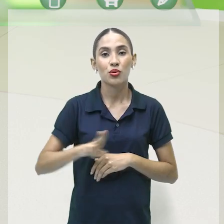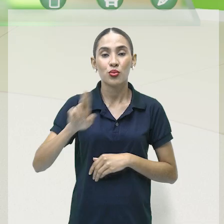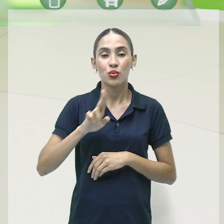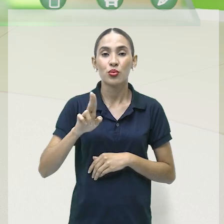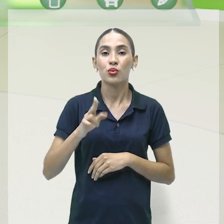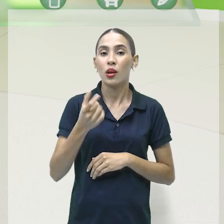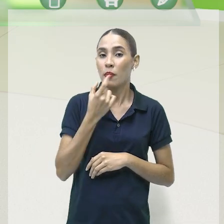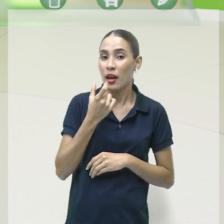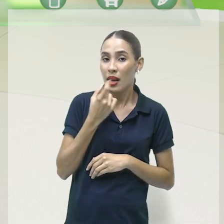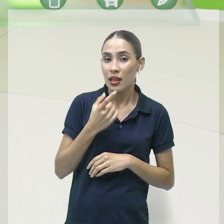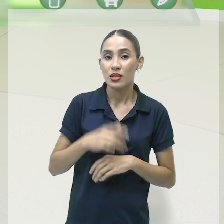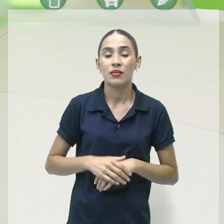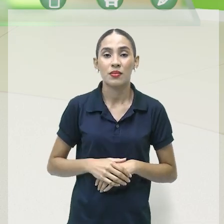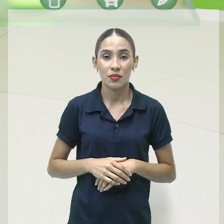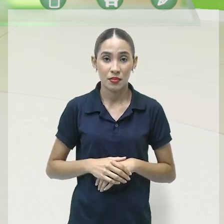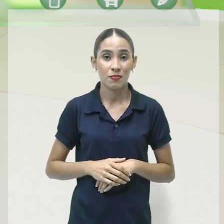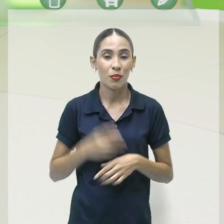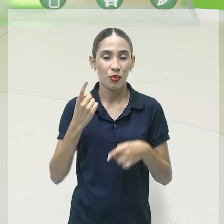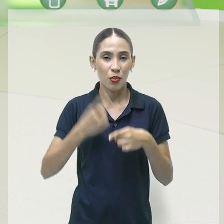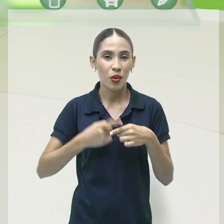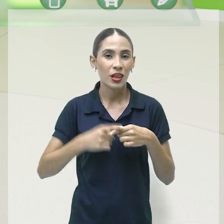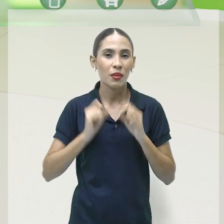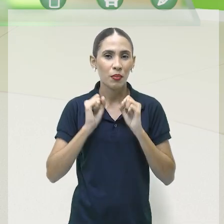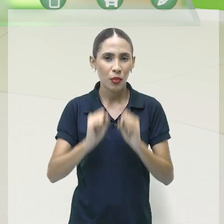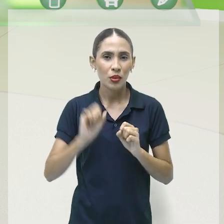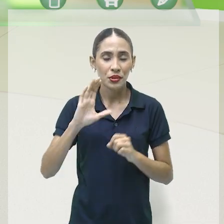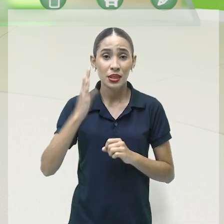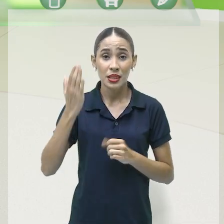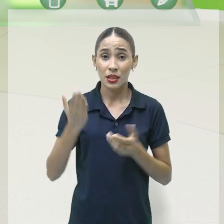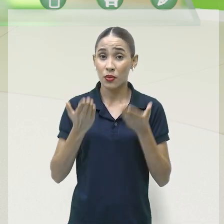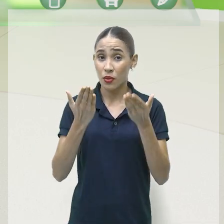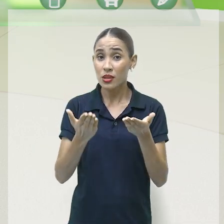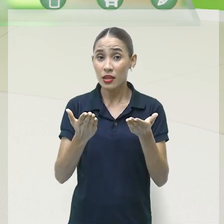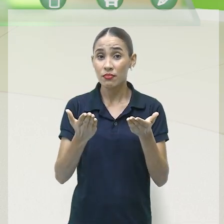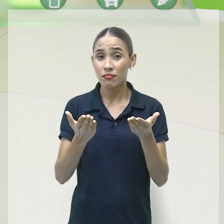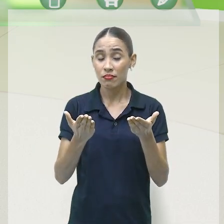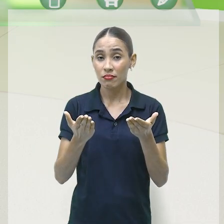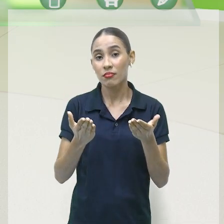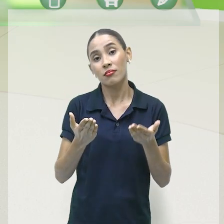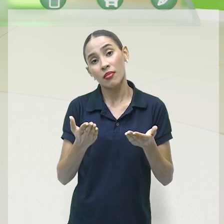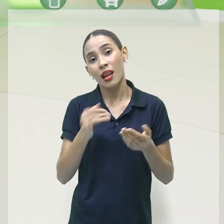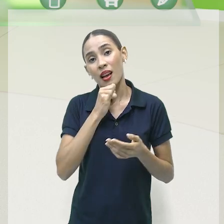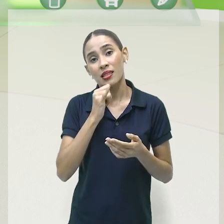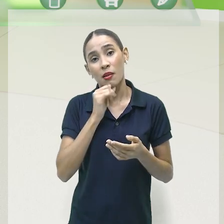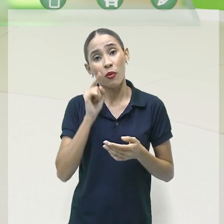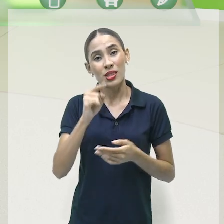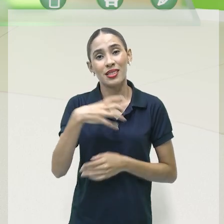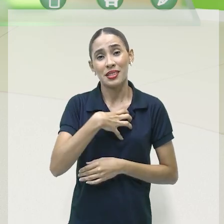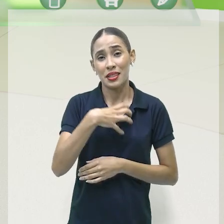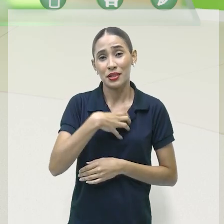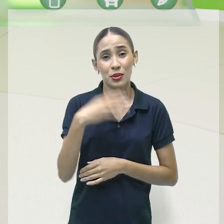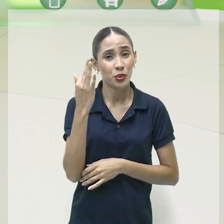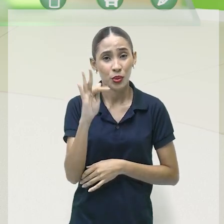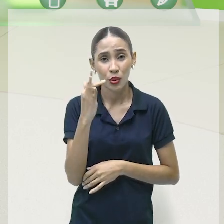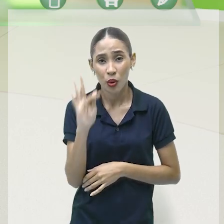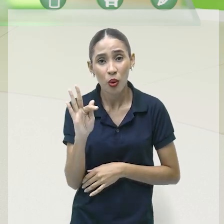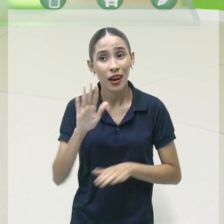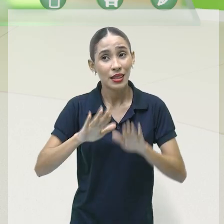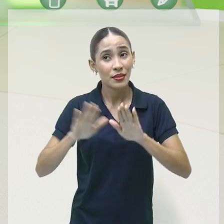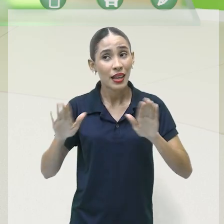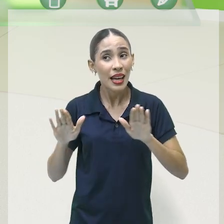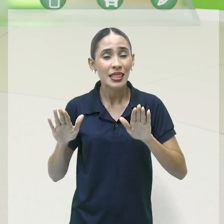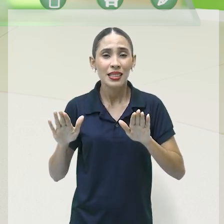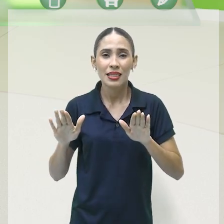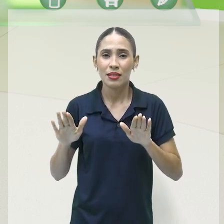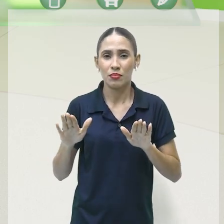automedicação, medicação excessiva, porque é isso que pode estar acontecendo ali com você. Né? Você sente ali alguma dor, algum sintoma, às vezes essa dor é